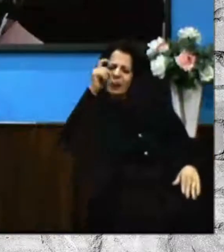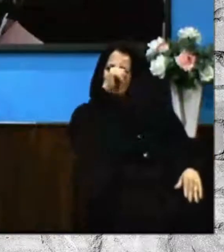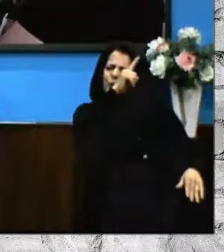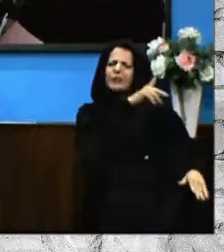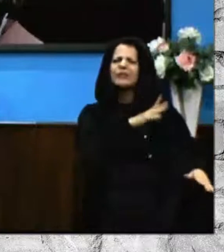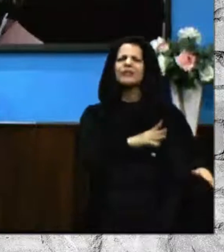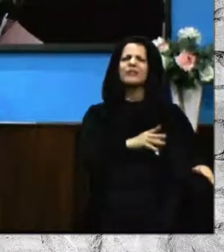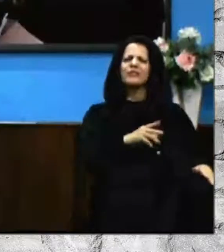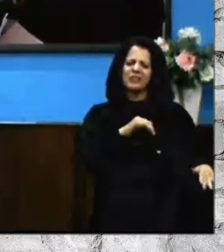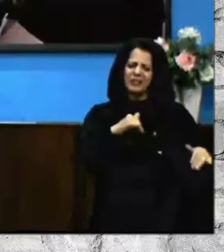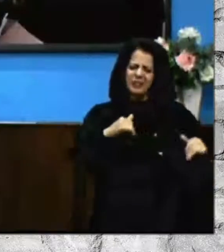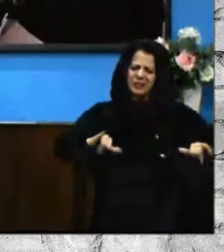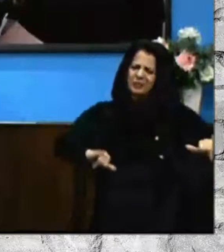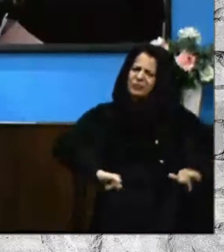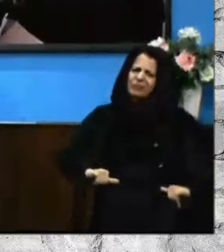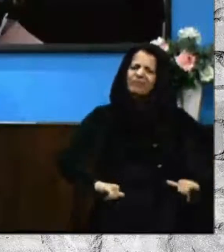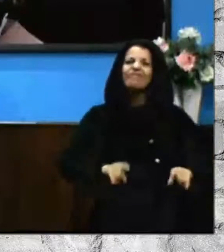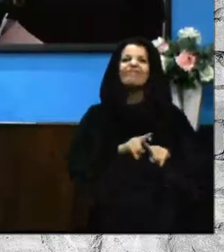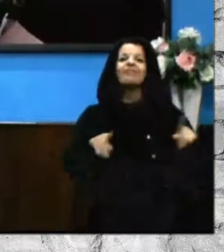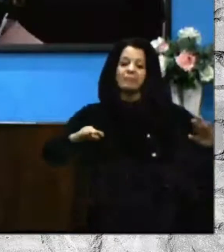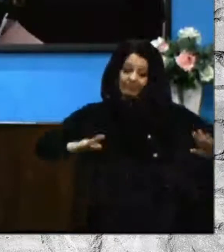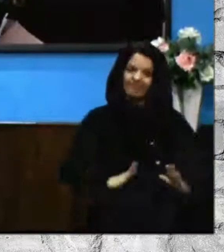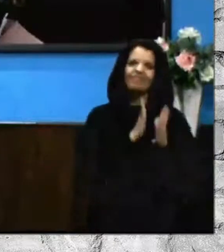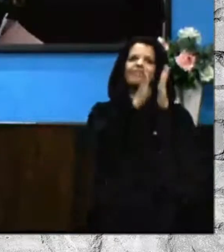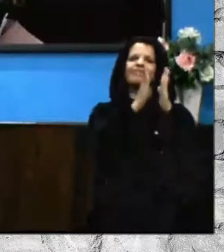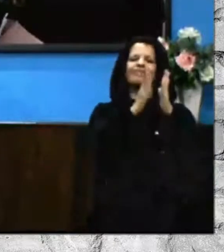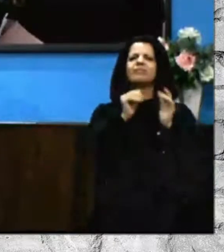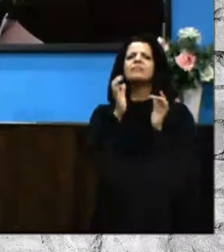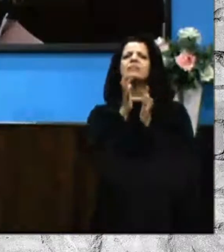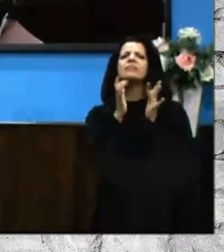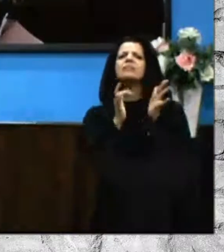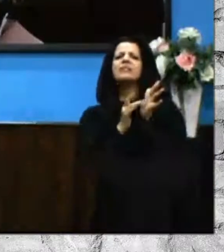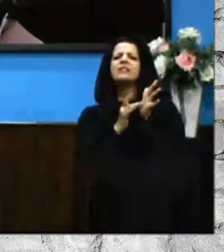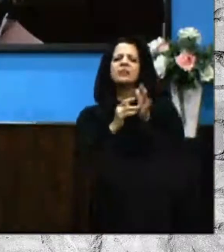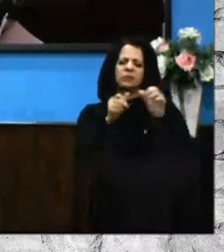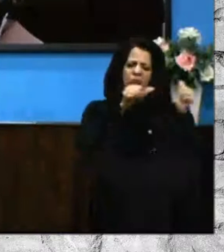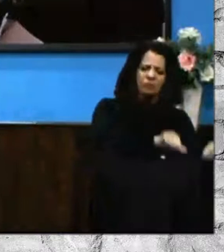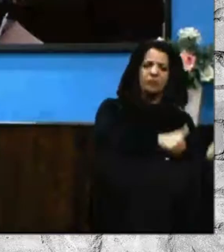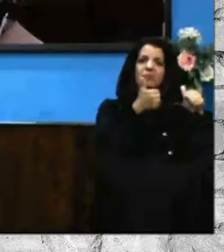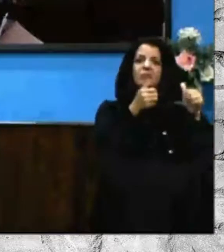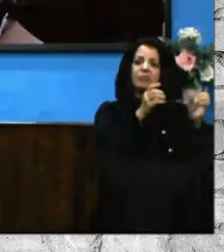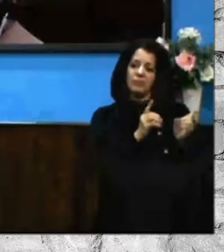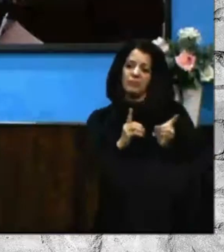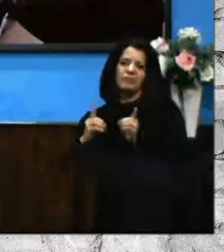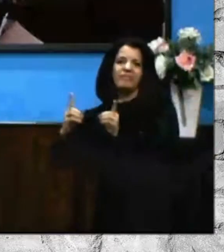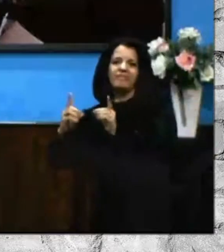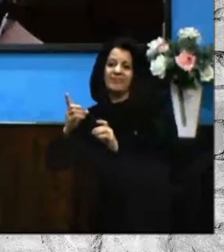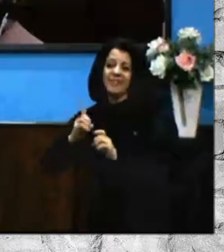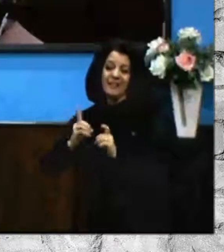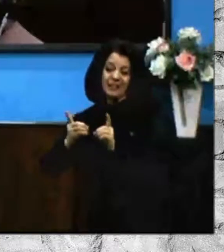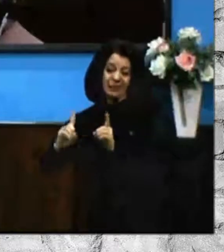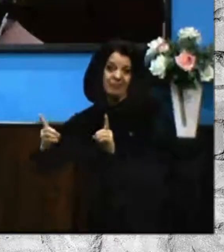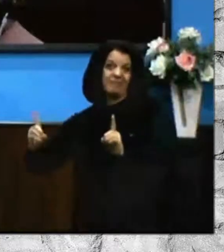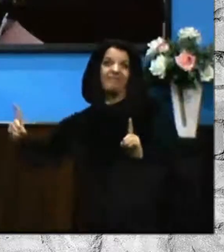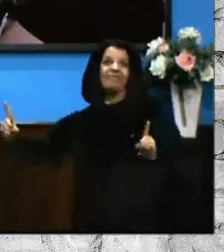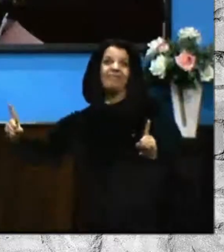nós vamos ter que enfrentar. Jesus saiu do batismo para um deserto, saiu da presença de